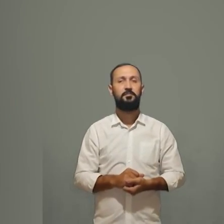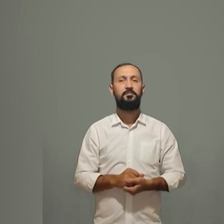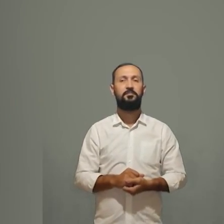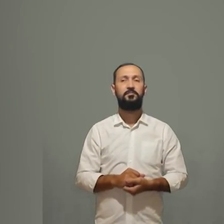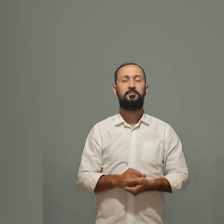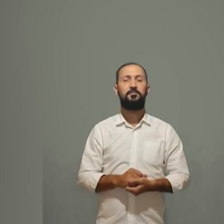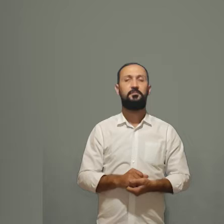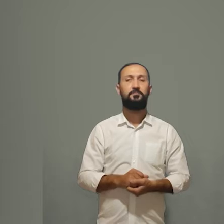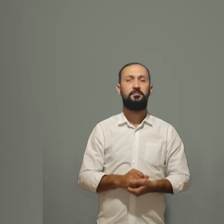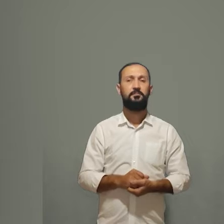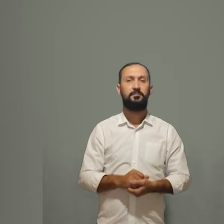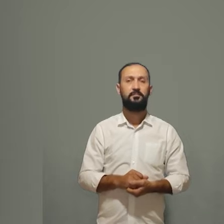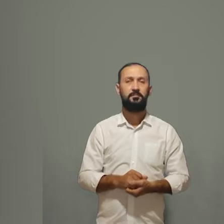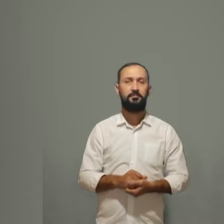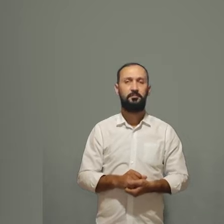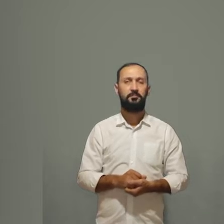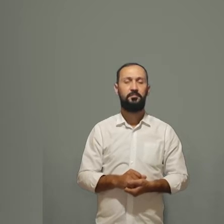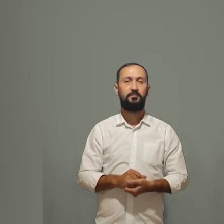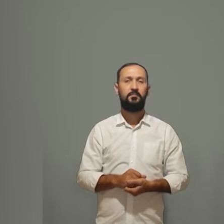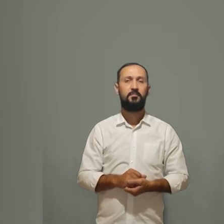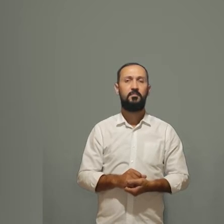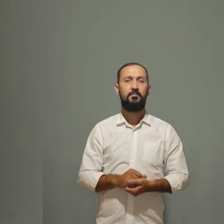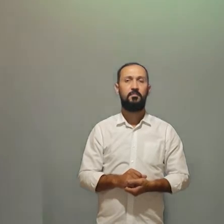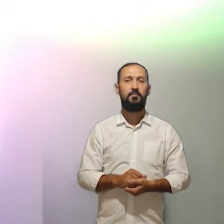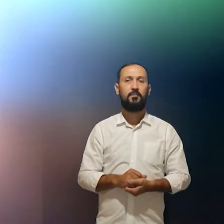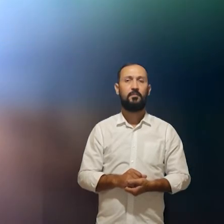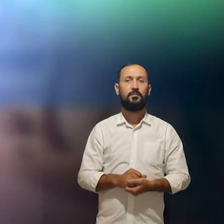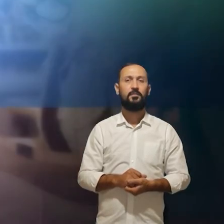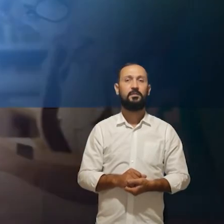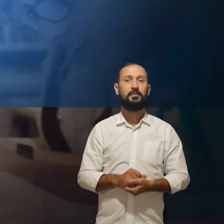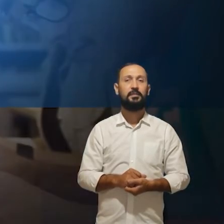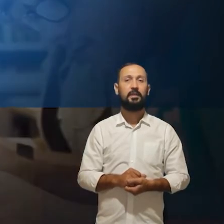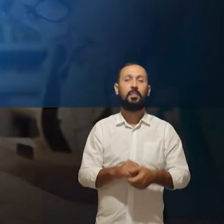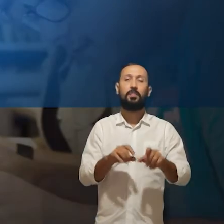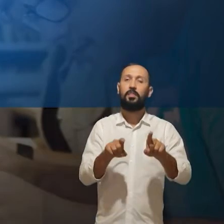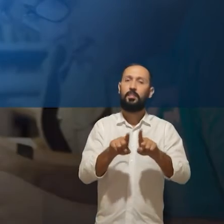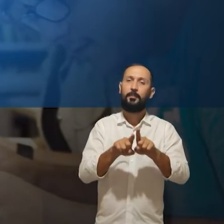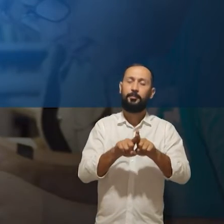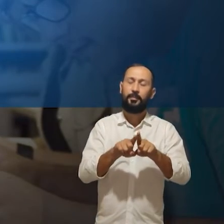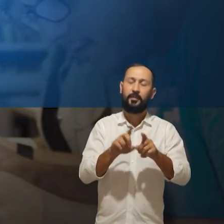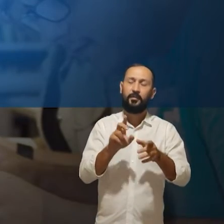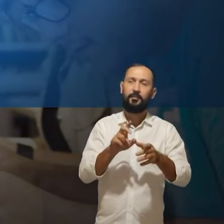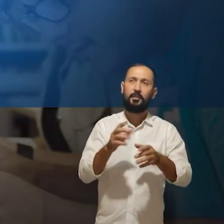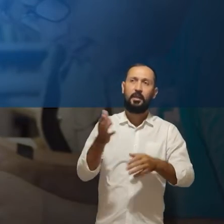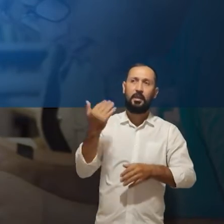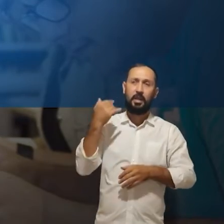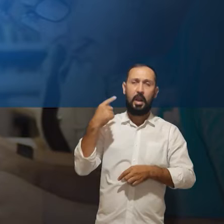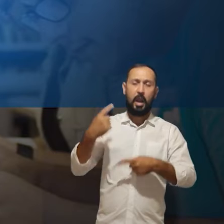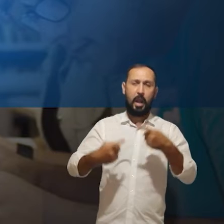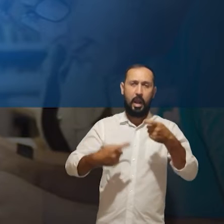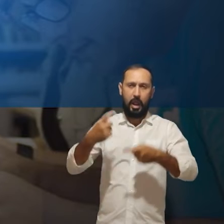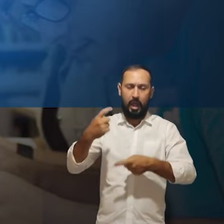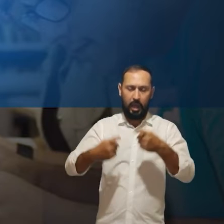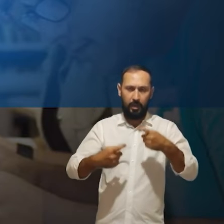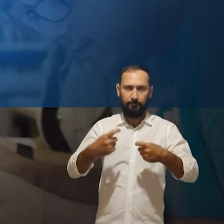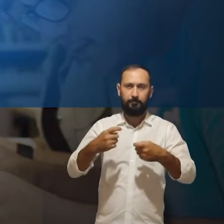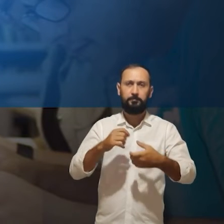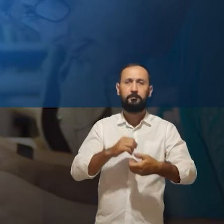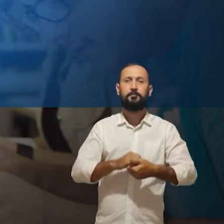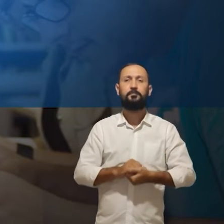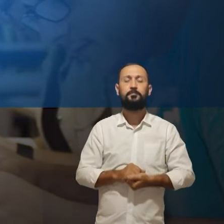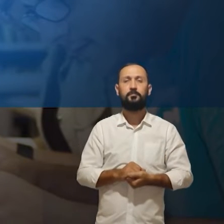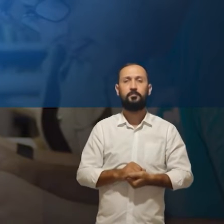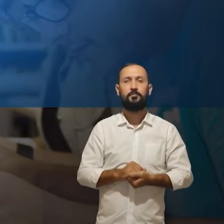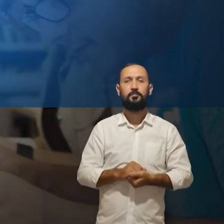Reconhecendo a sua bravura, que, na bem da verdade, num período de guerrilha do